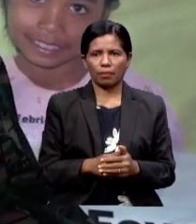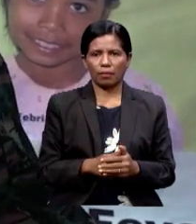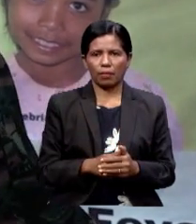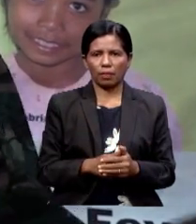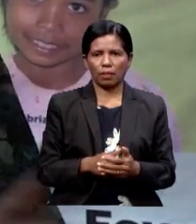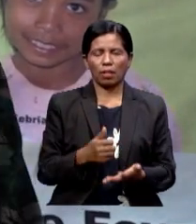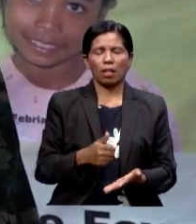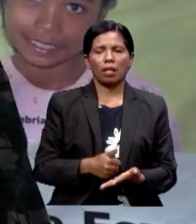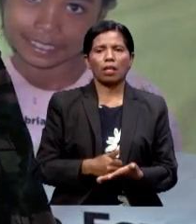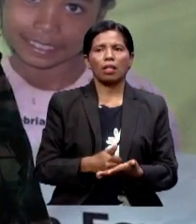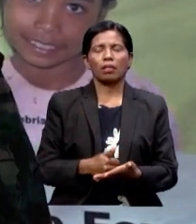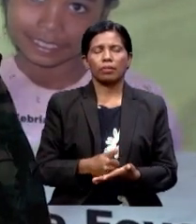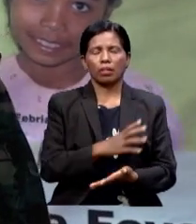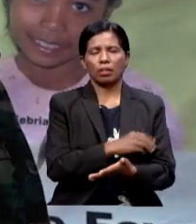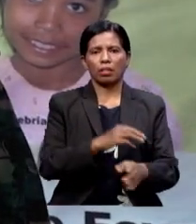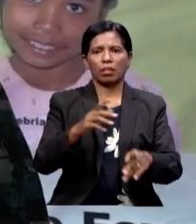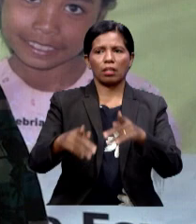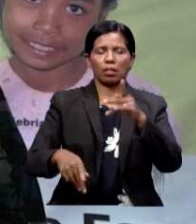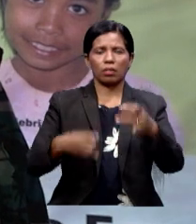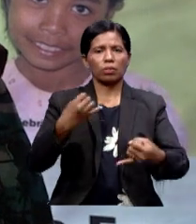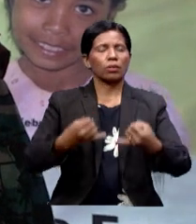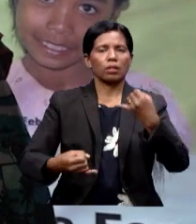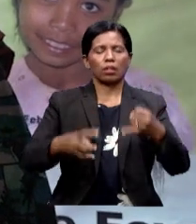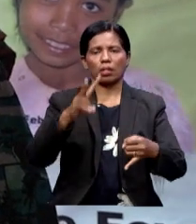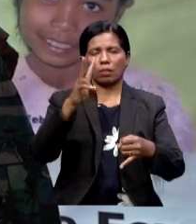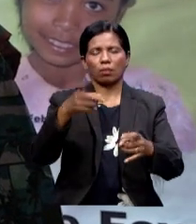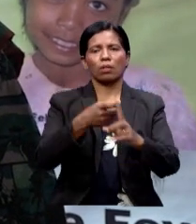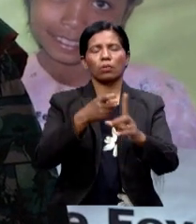advogados na rua, os itopones de nia,